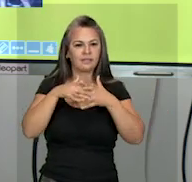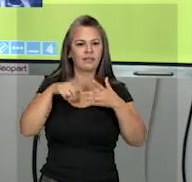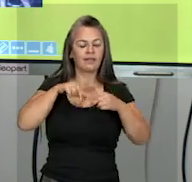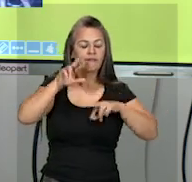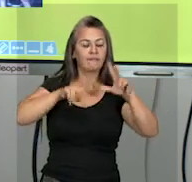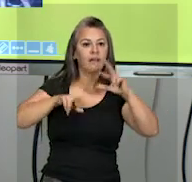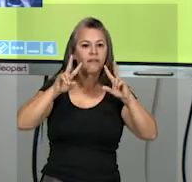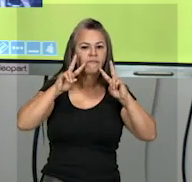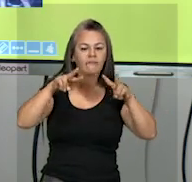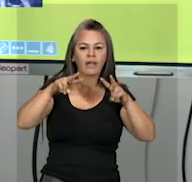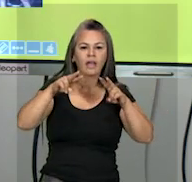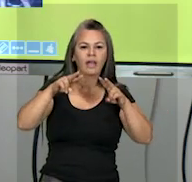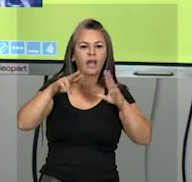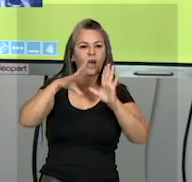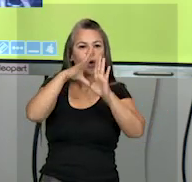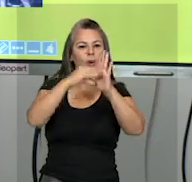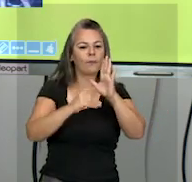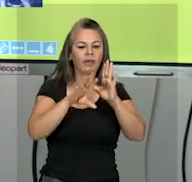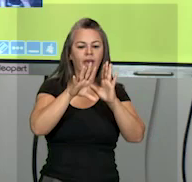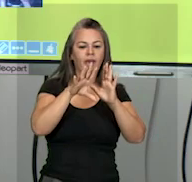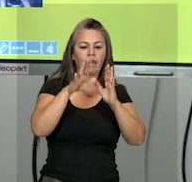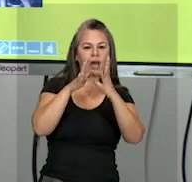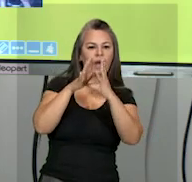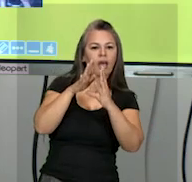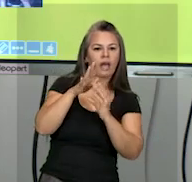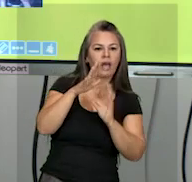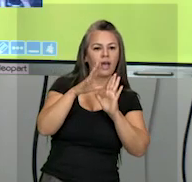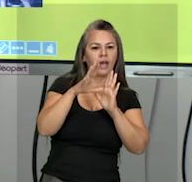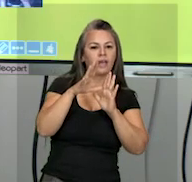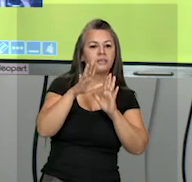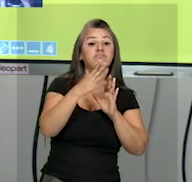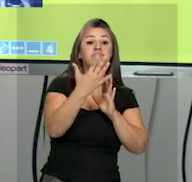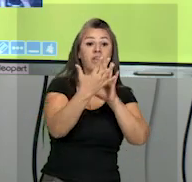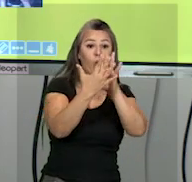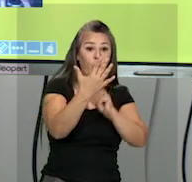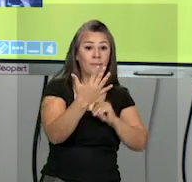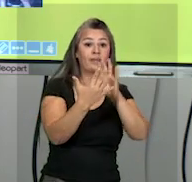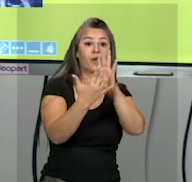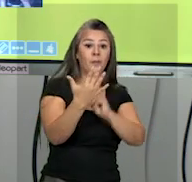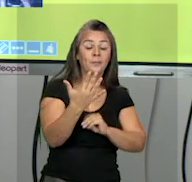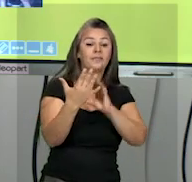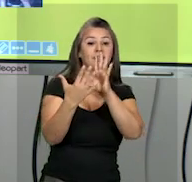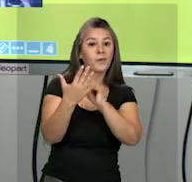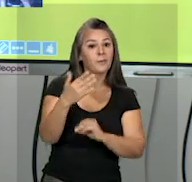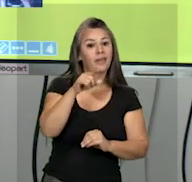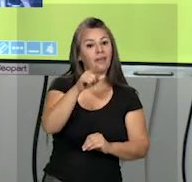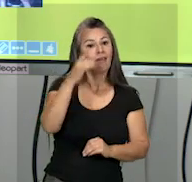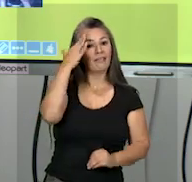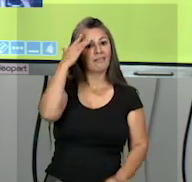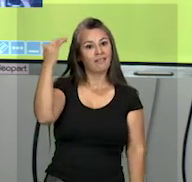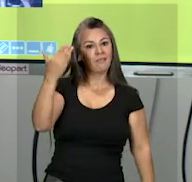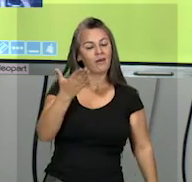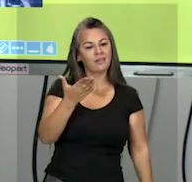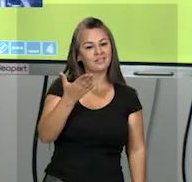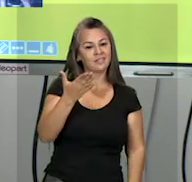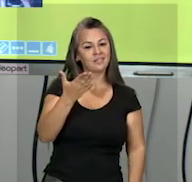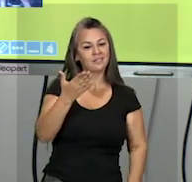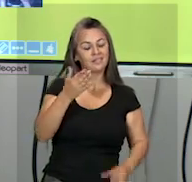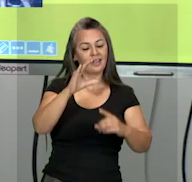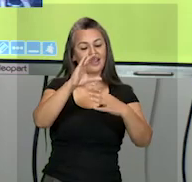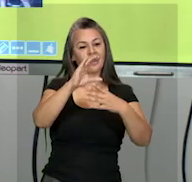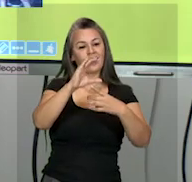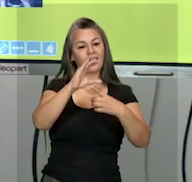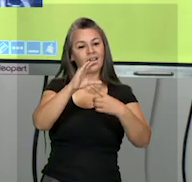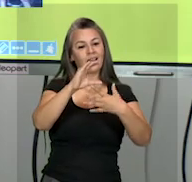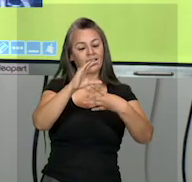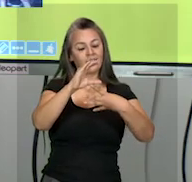a gente vai ouvindo falar da Coreia. A gente vai se interessando pela Coreia e a Coreia começa a ficar conhecida. Então a Coreia sai de um